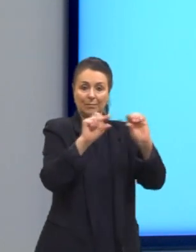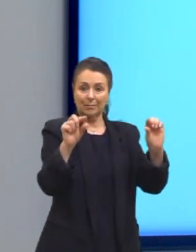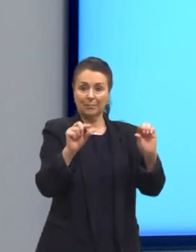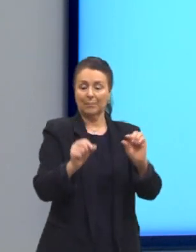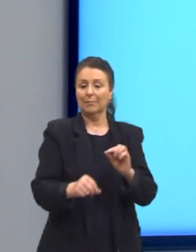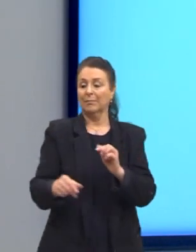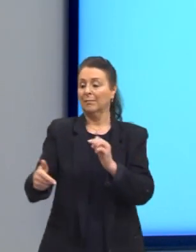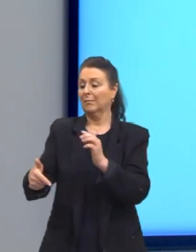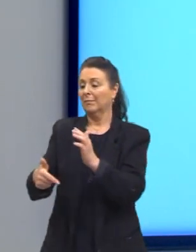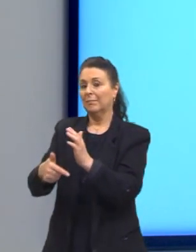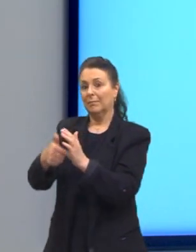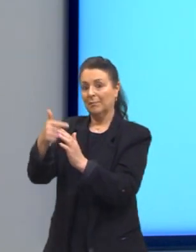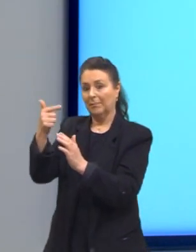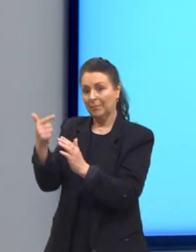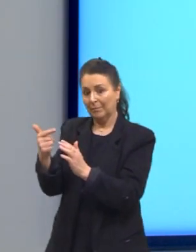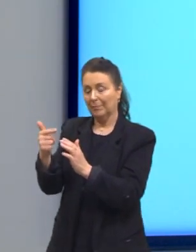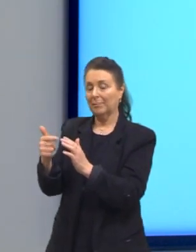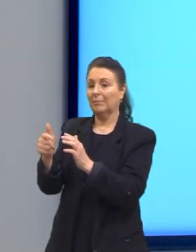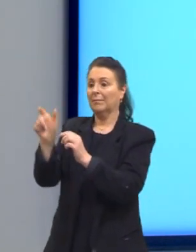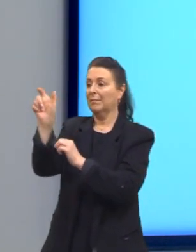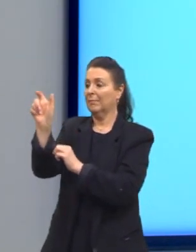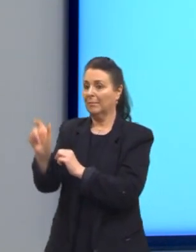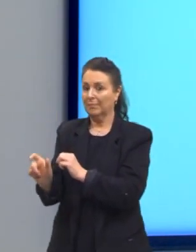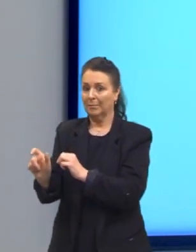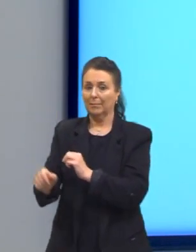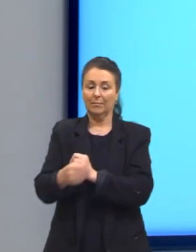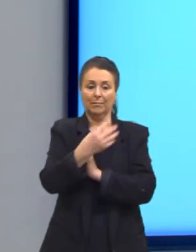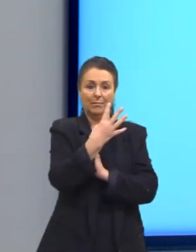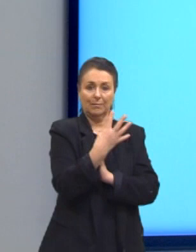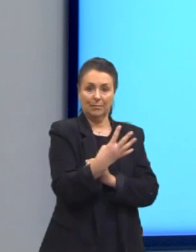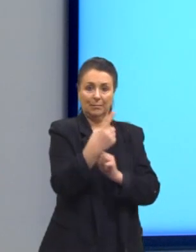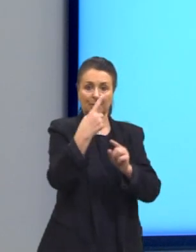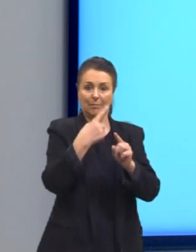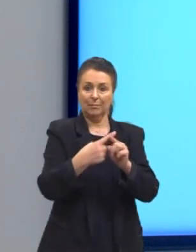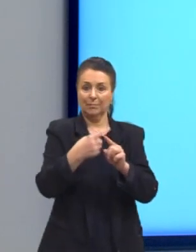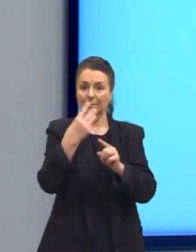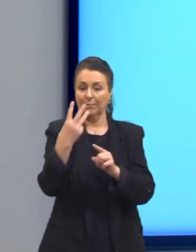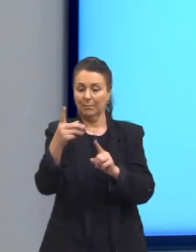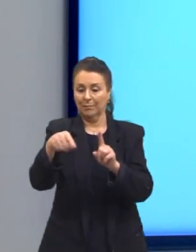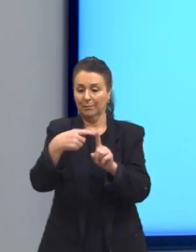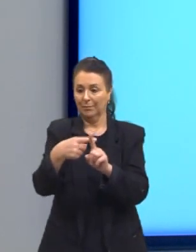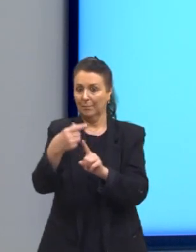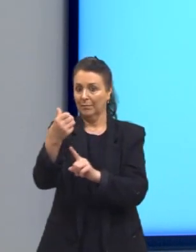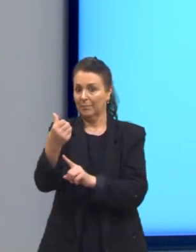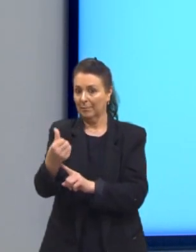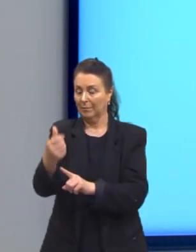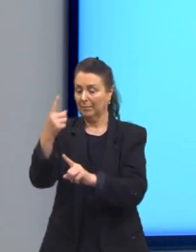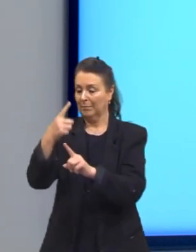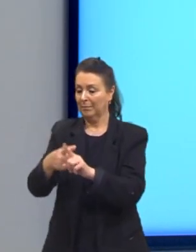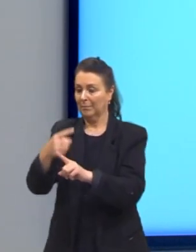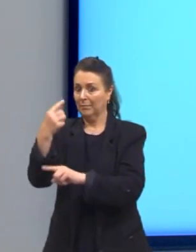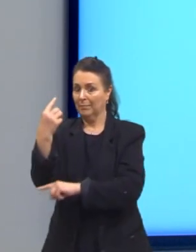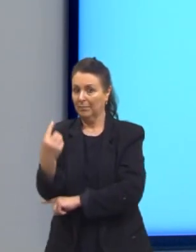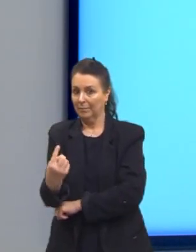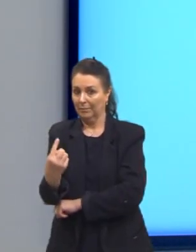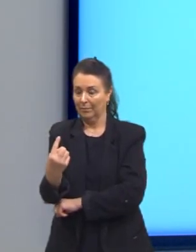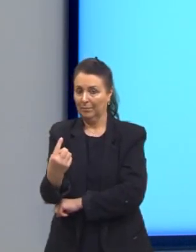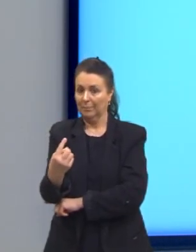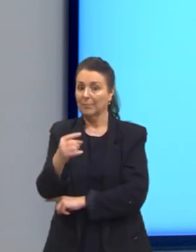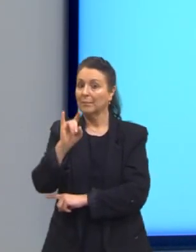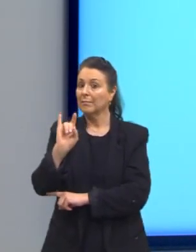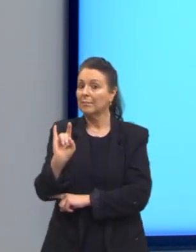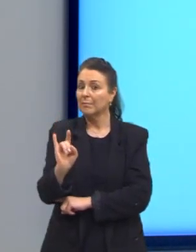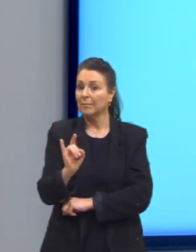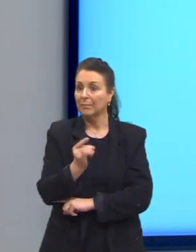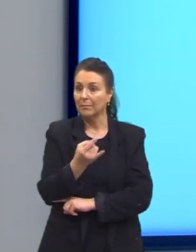coluna então 4 vezes o 3 + 6 x 1 e o último produto que